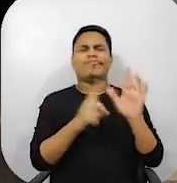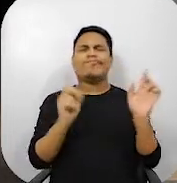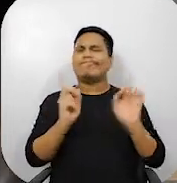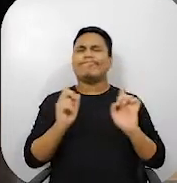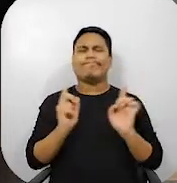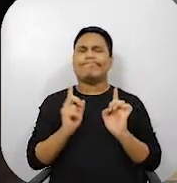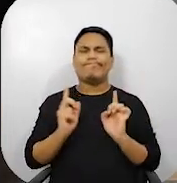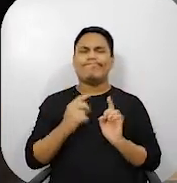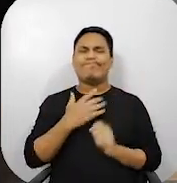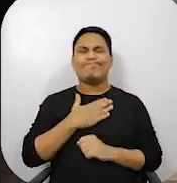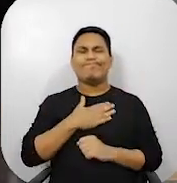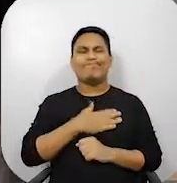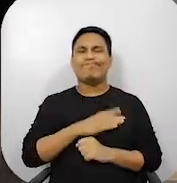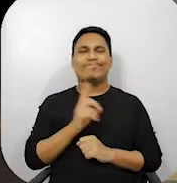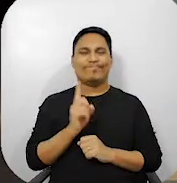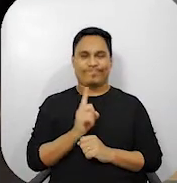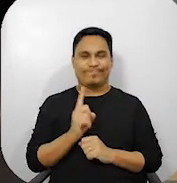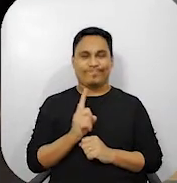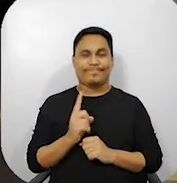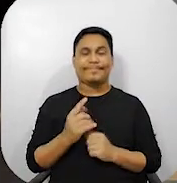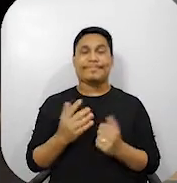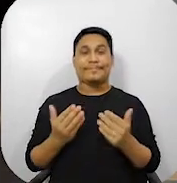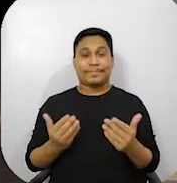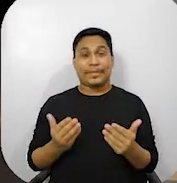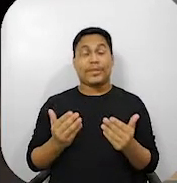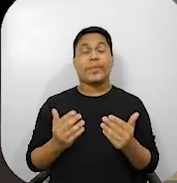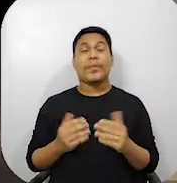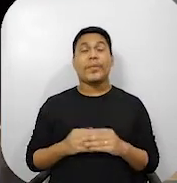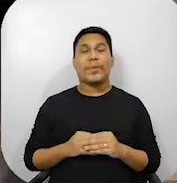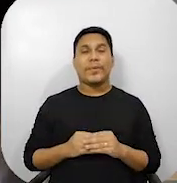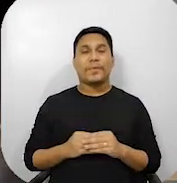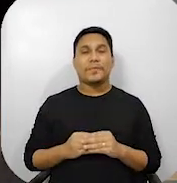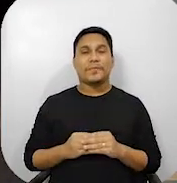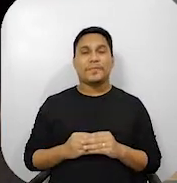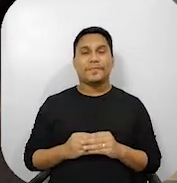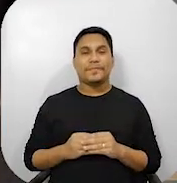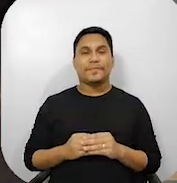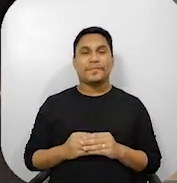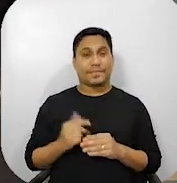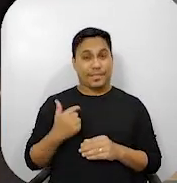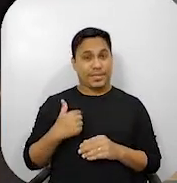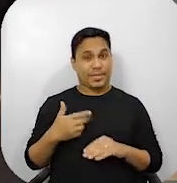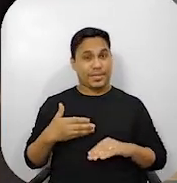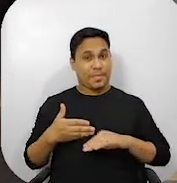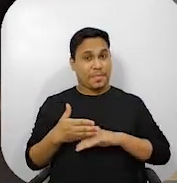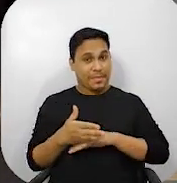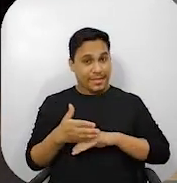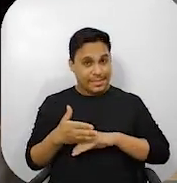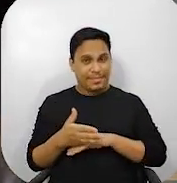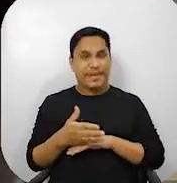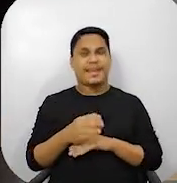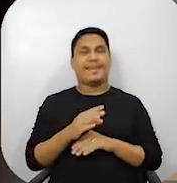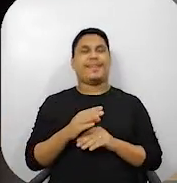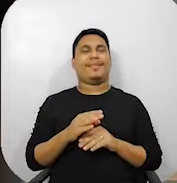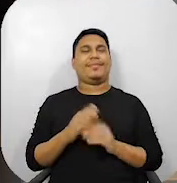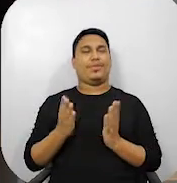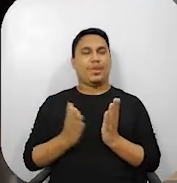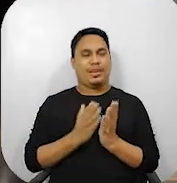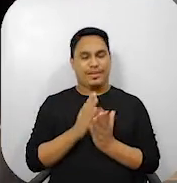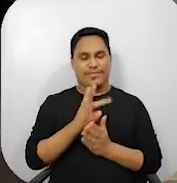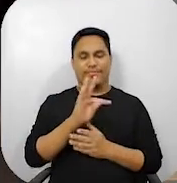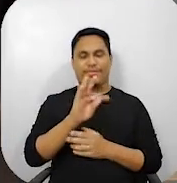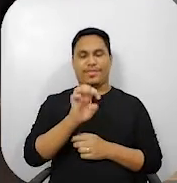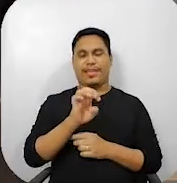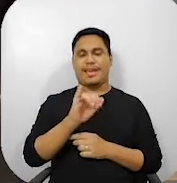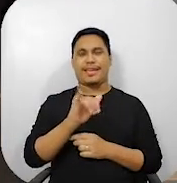saber sabe E aí depois foi que a gente quando eu participei da Teia né que eu